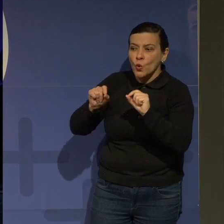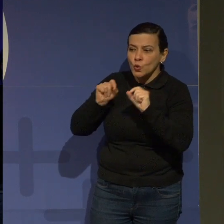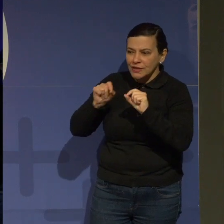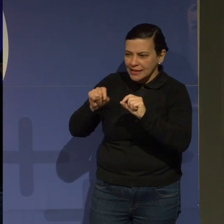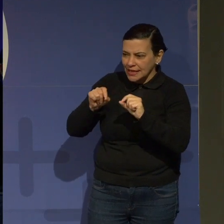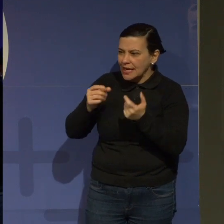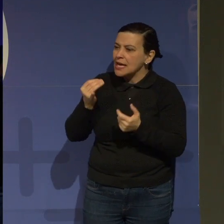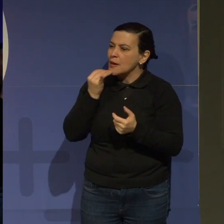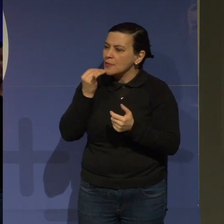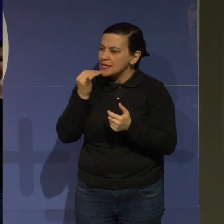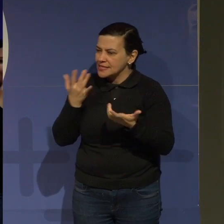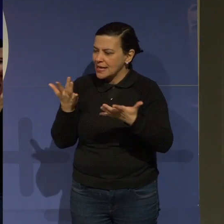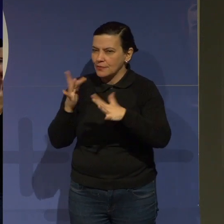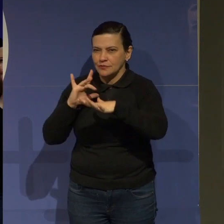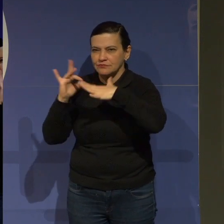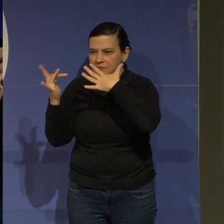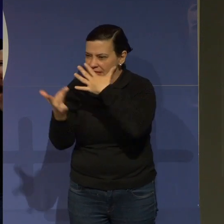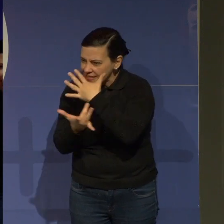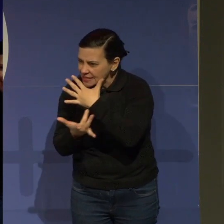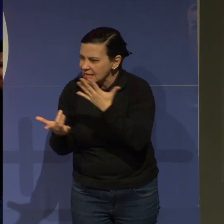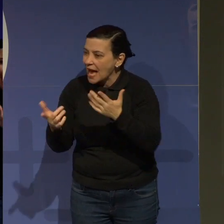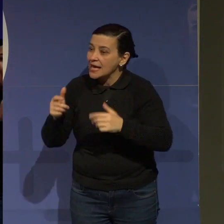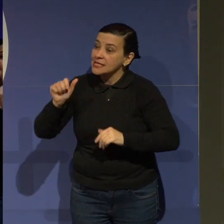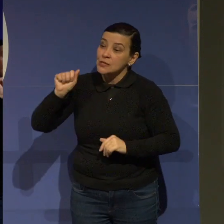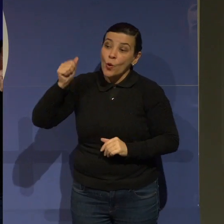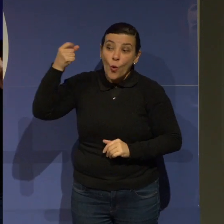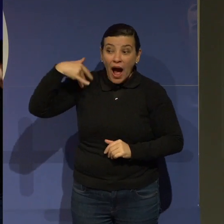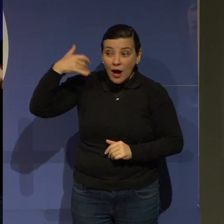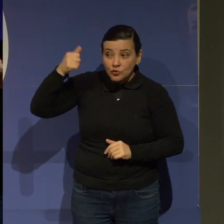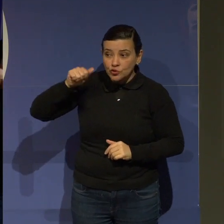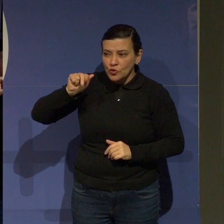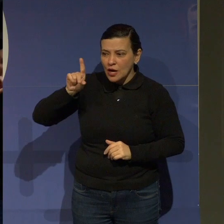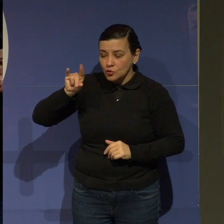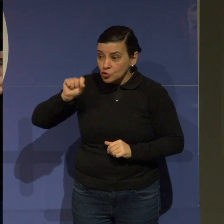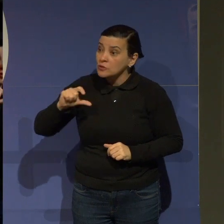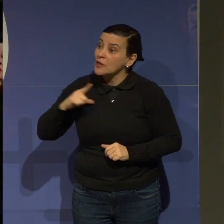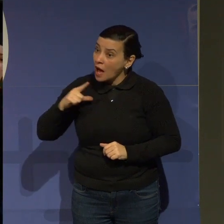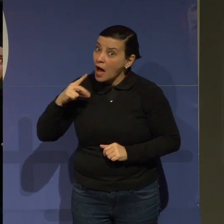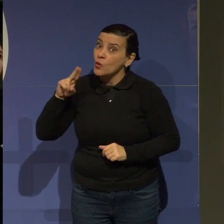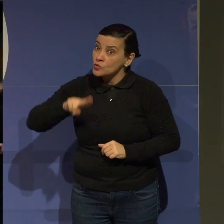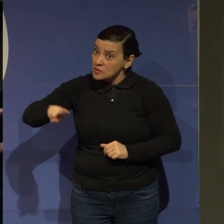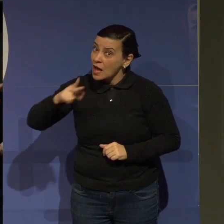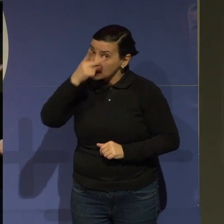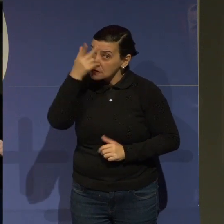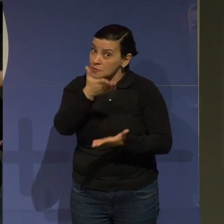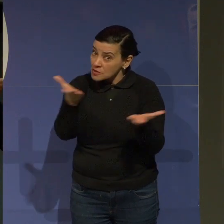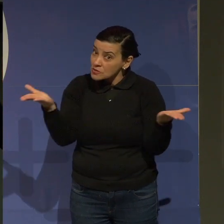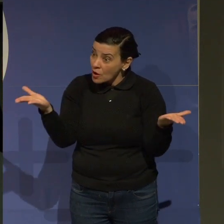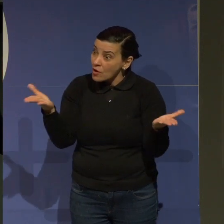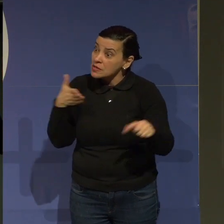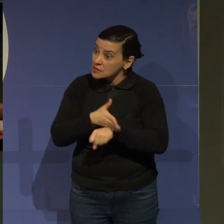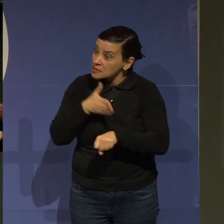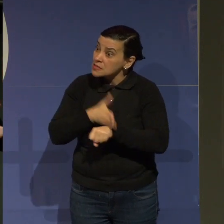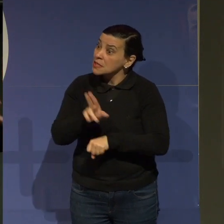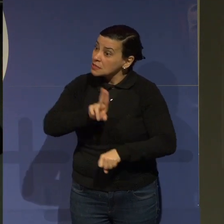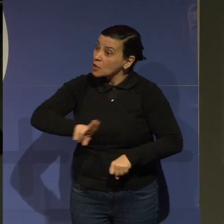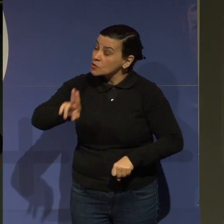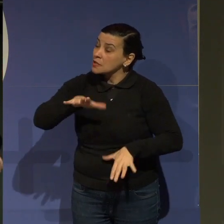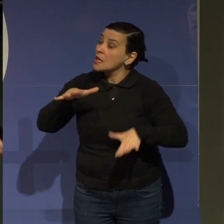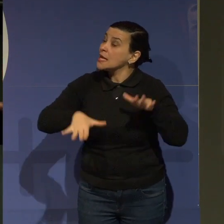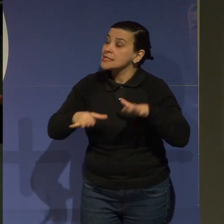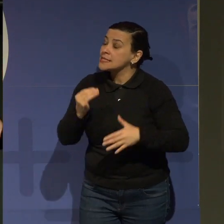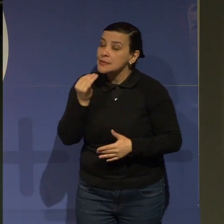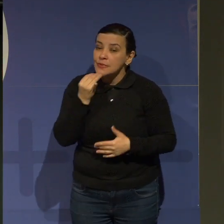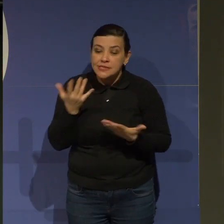o podcast, o áudio, ele está sendo cada vez mais usado. Então, tem diversas situações que a pessoa